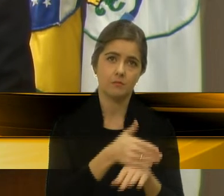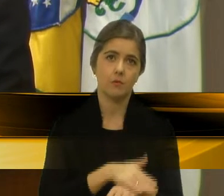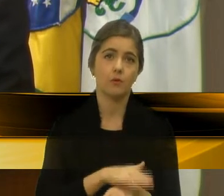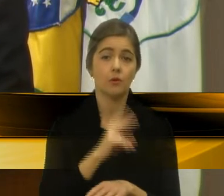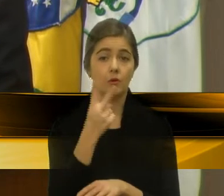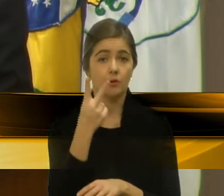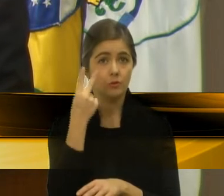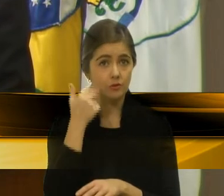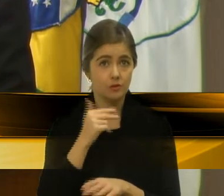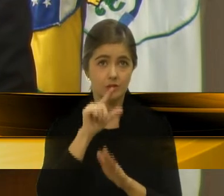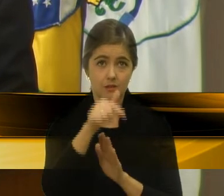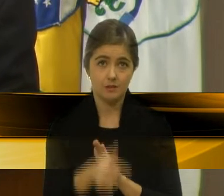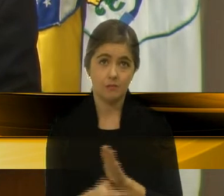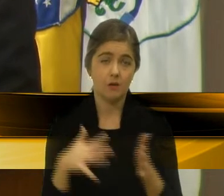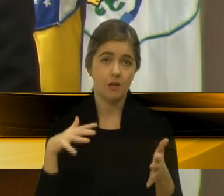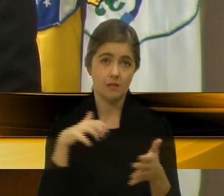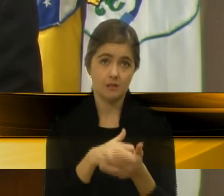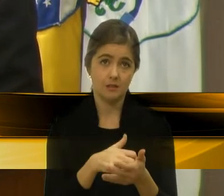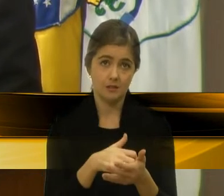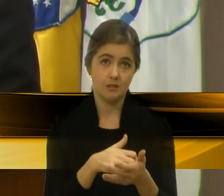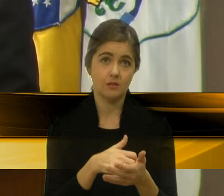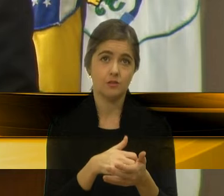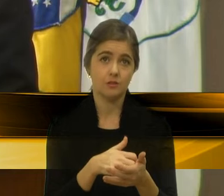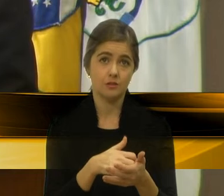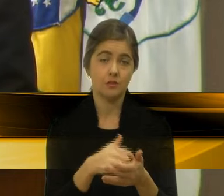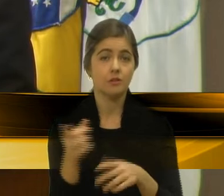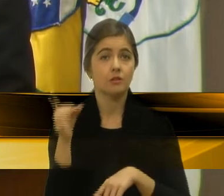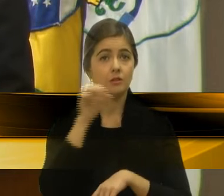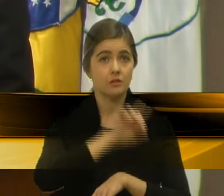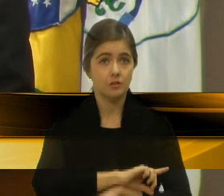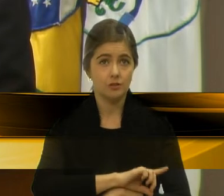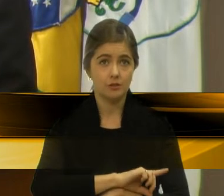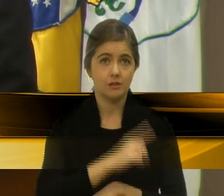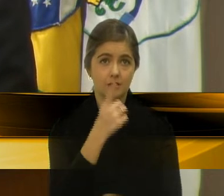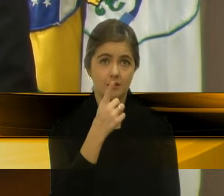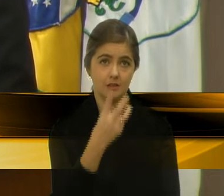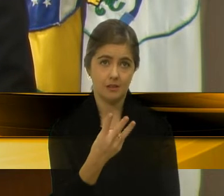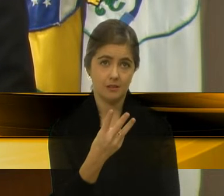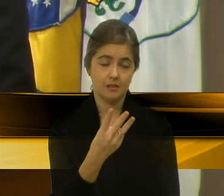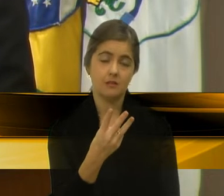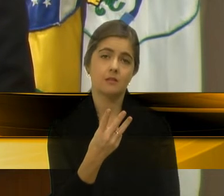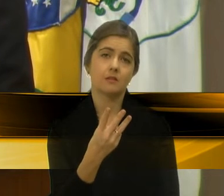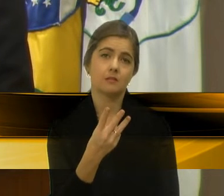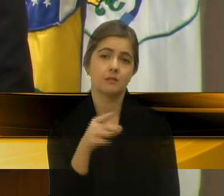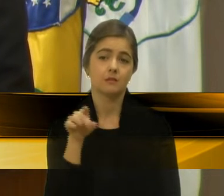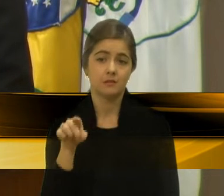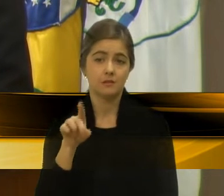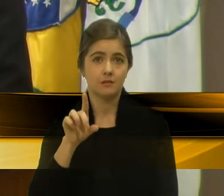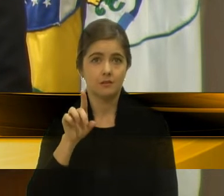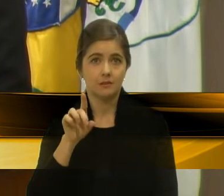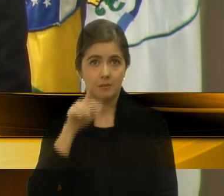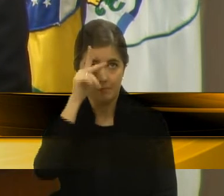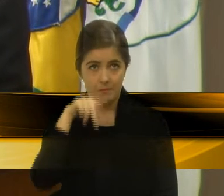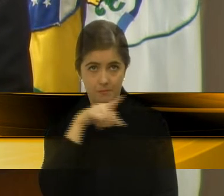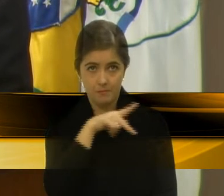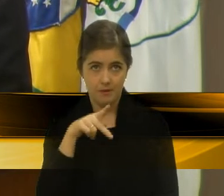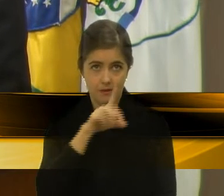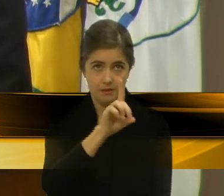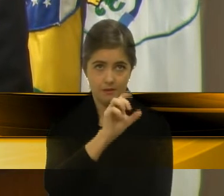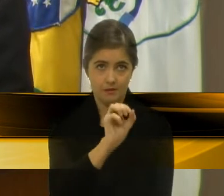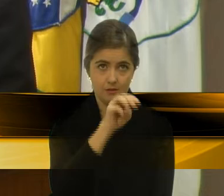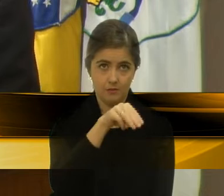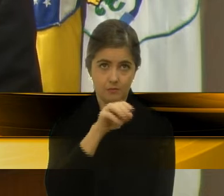acidente surpreendeu a vila. No dia então, dia 13, Dom Ambrósio saiu de Santa Lúcia